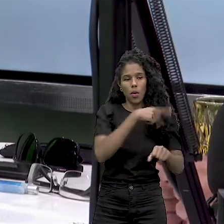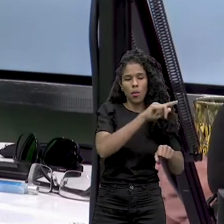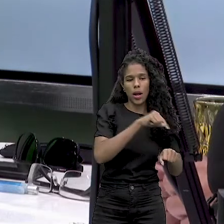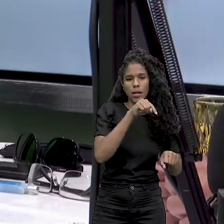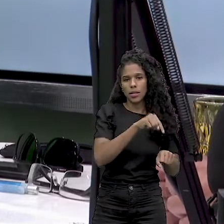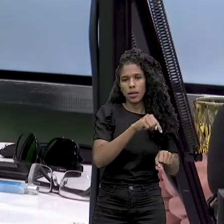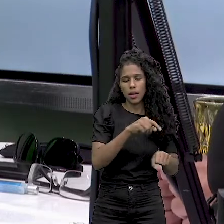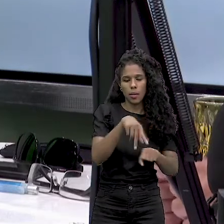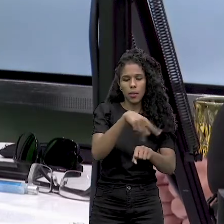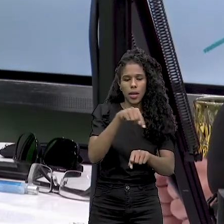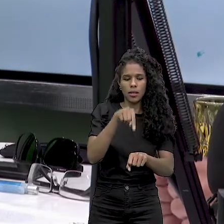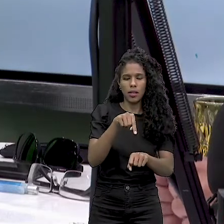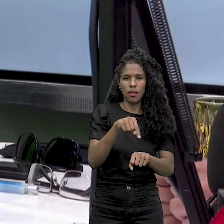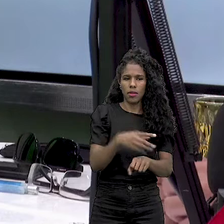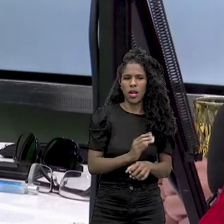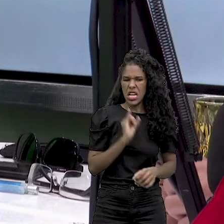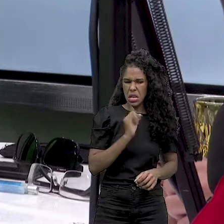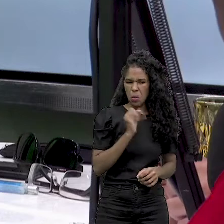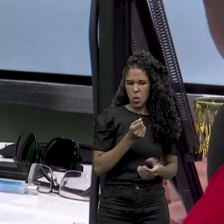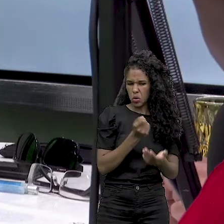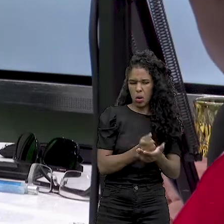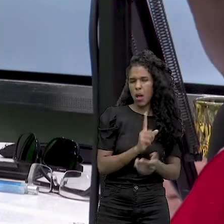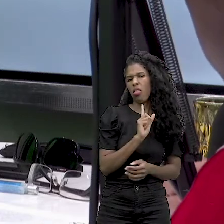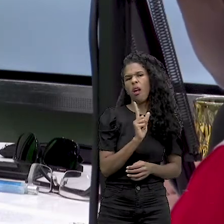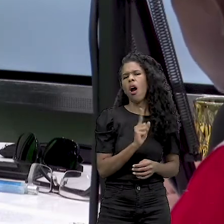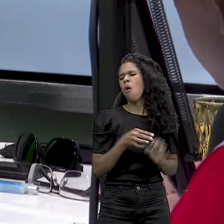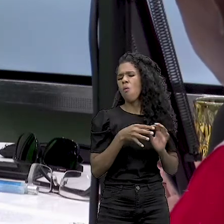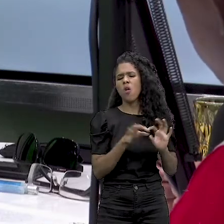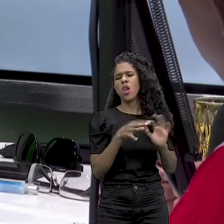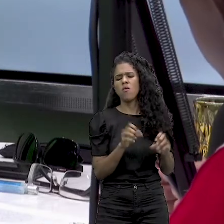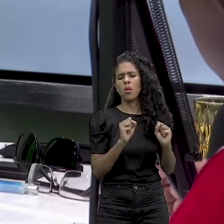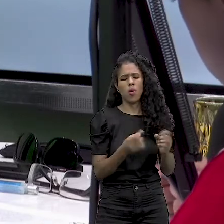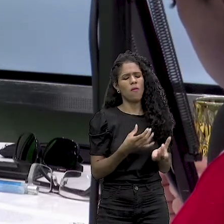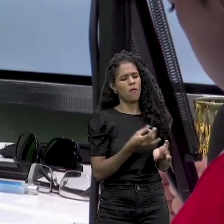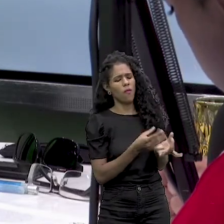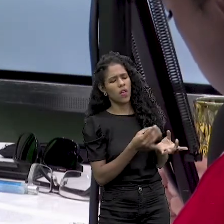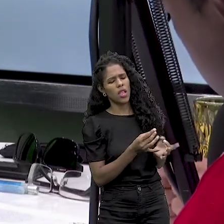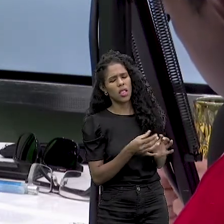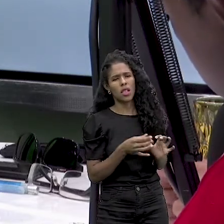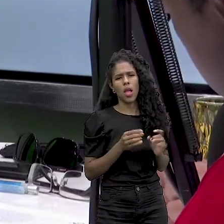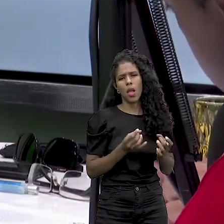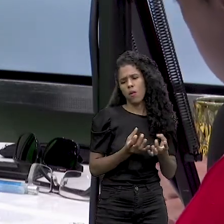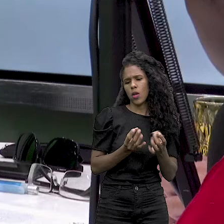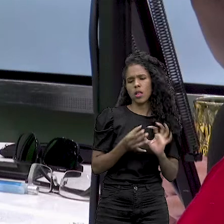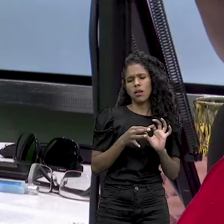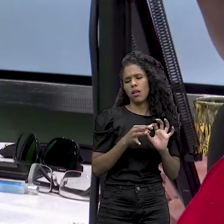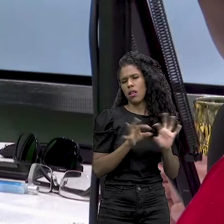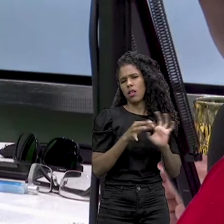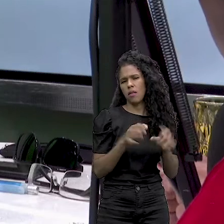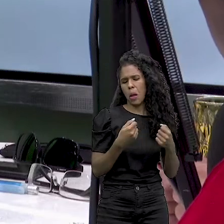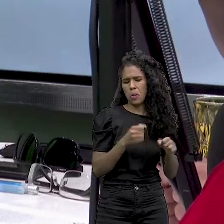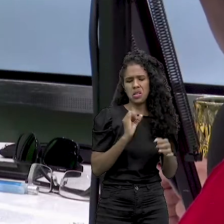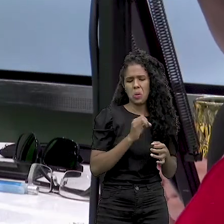conjunto ali de países, você pode comprar e vender sem falar de taxa de importação,